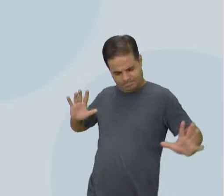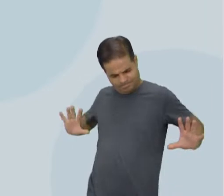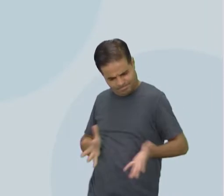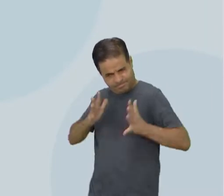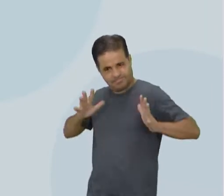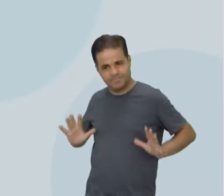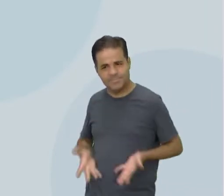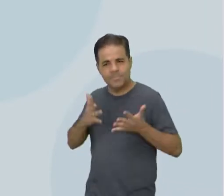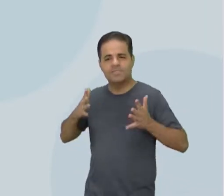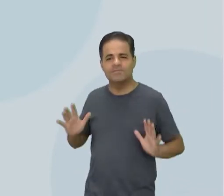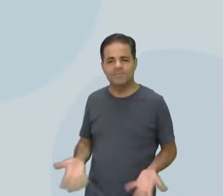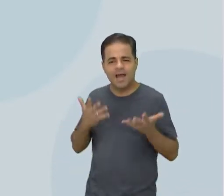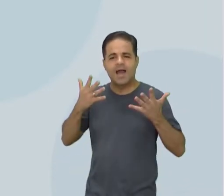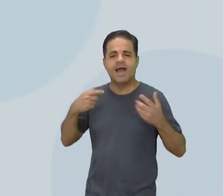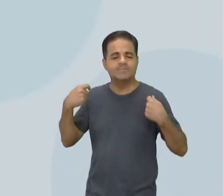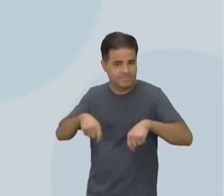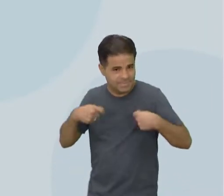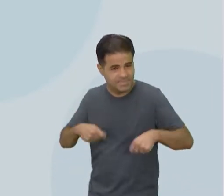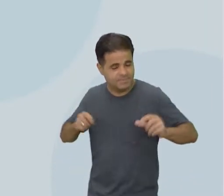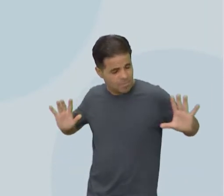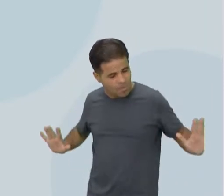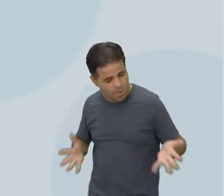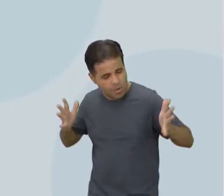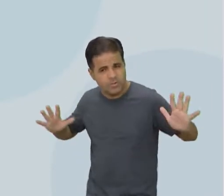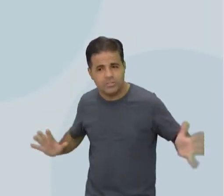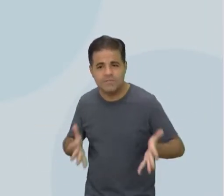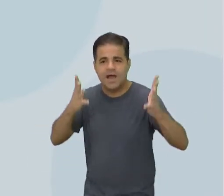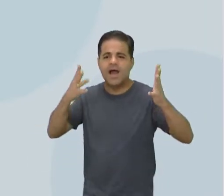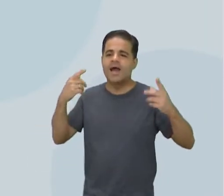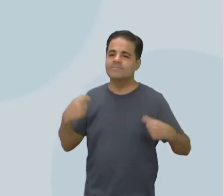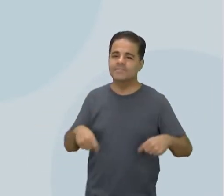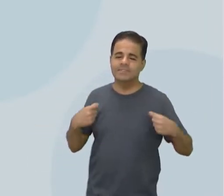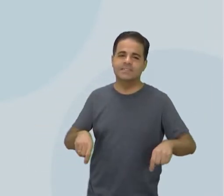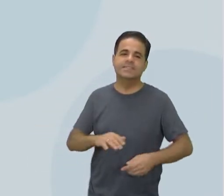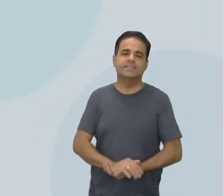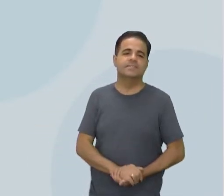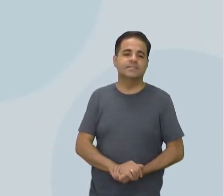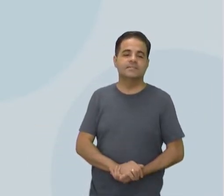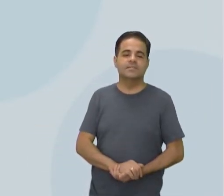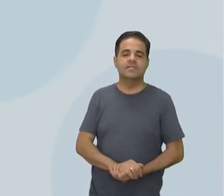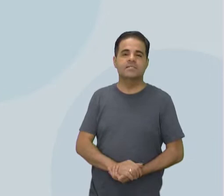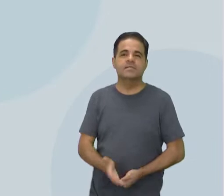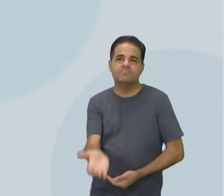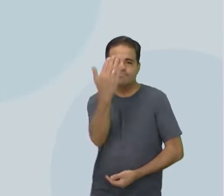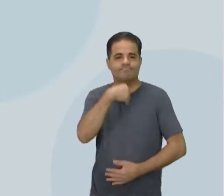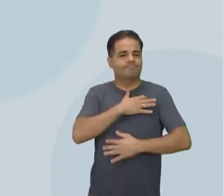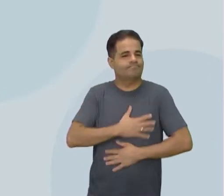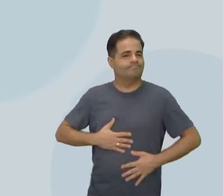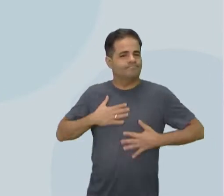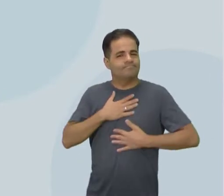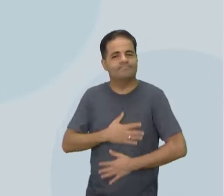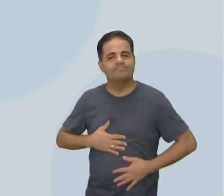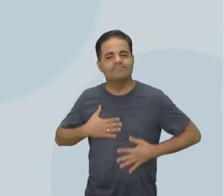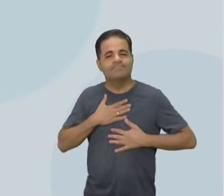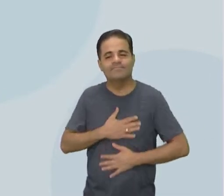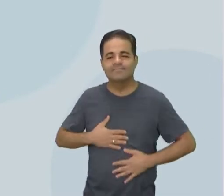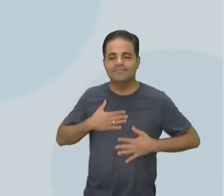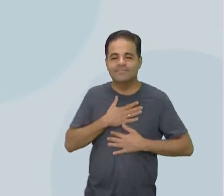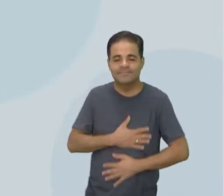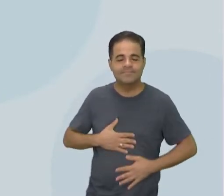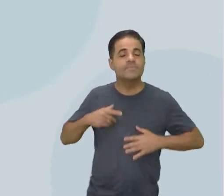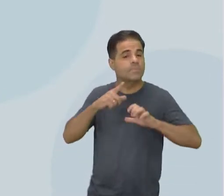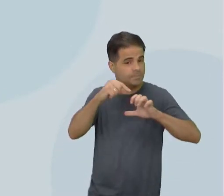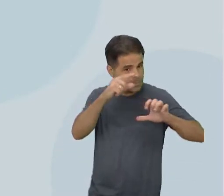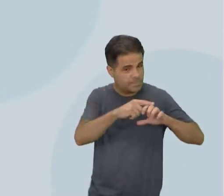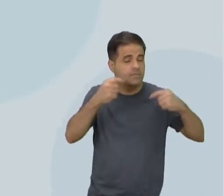Isso, tem que se motivar. Motivado. Exatamente, tem que ter motivação. Realização, Importante. ou seja, o